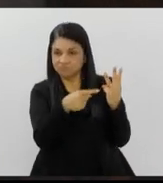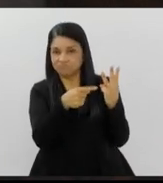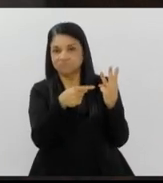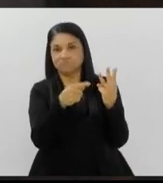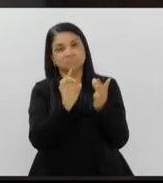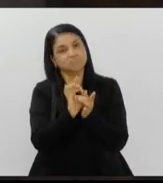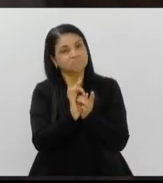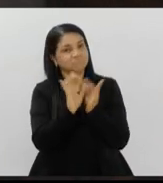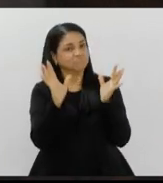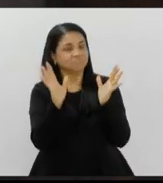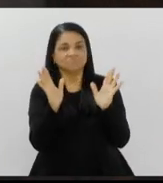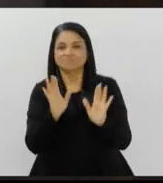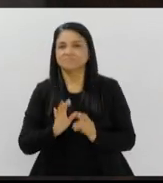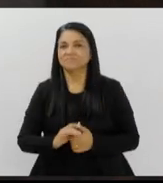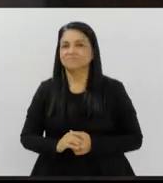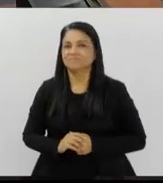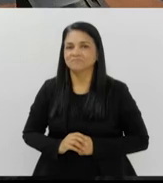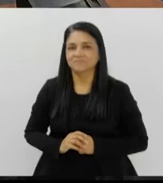abrir concessões. Né?